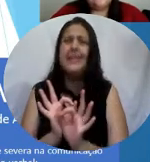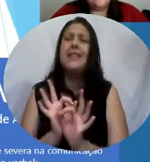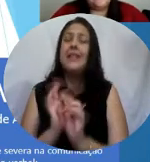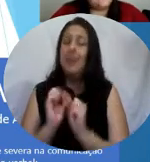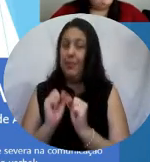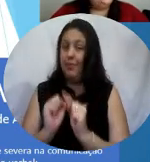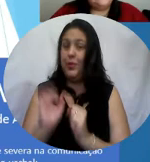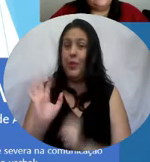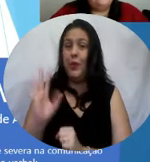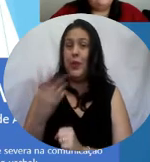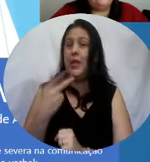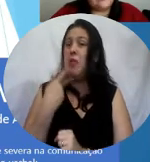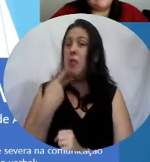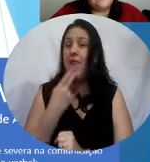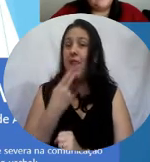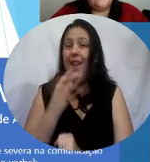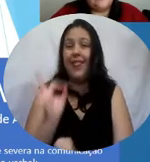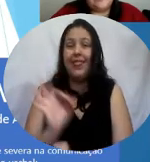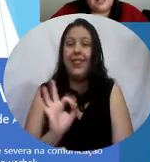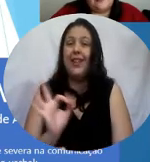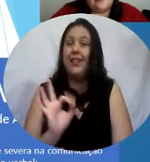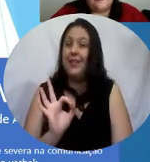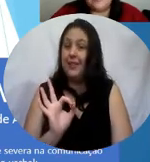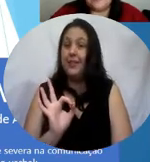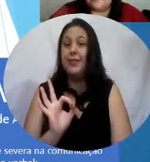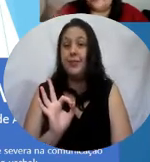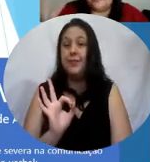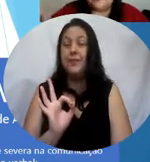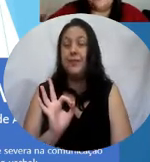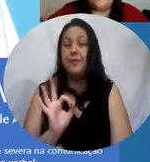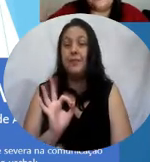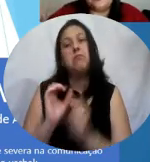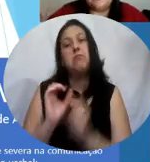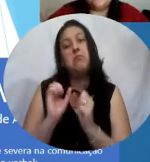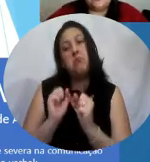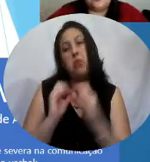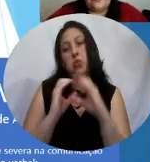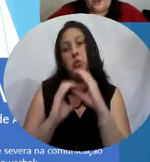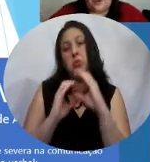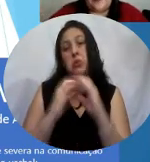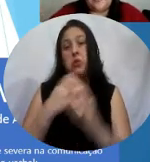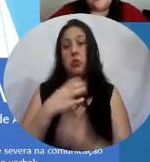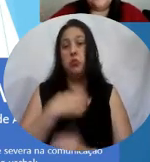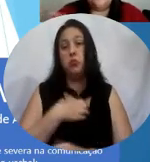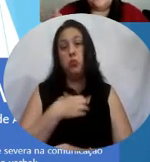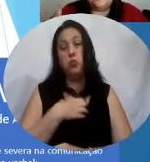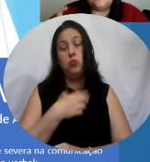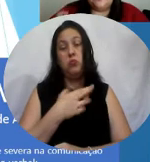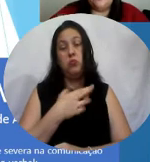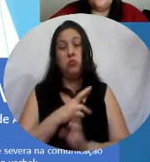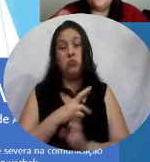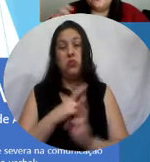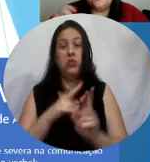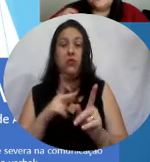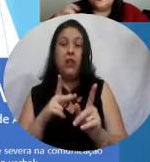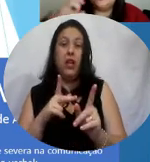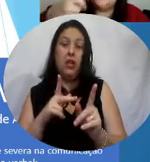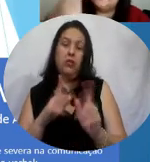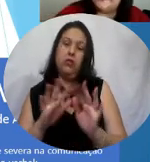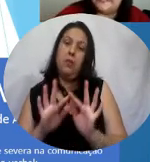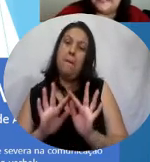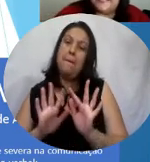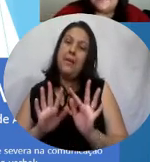que é isso? É quando ele não fala nenhuma palavra. Ele pode se comunicar de outra forma. Não que ele não